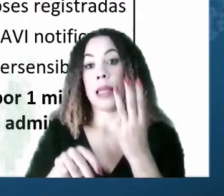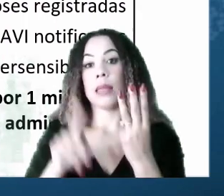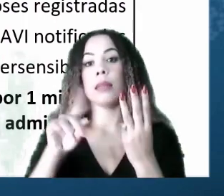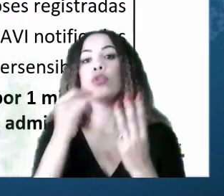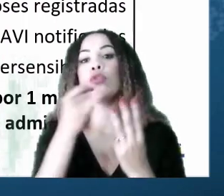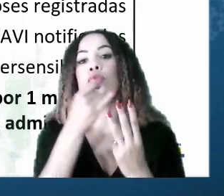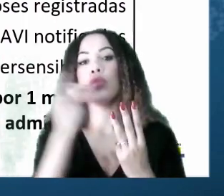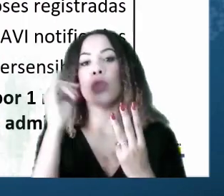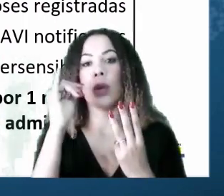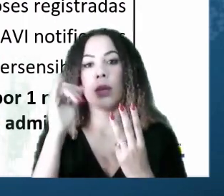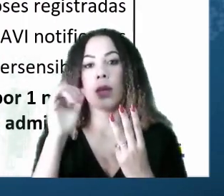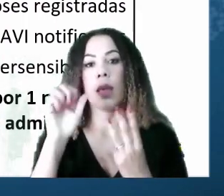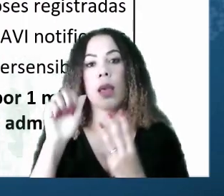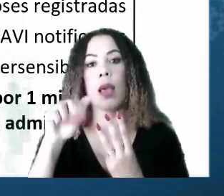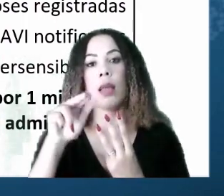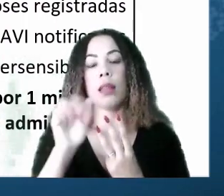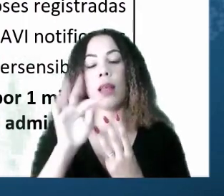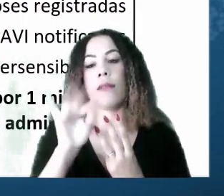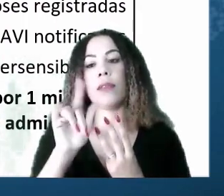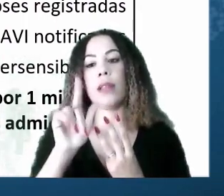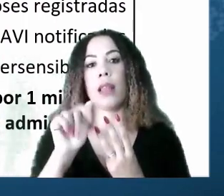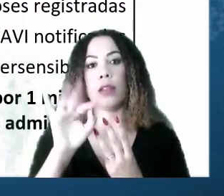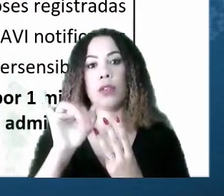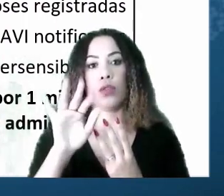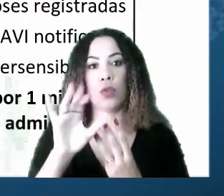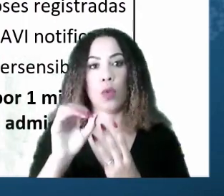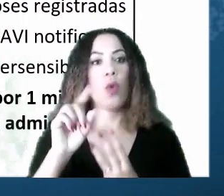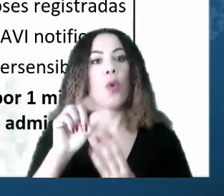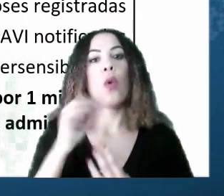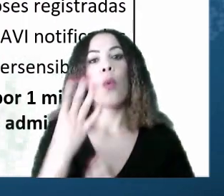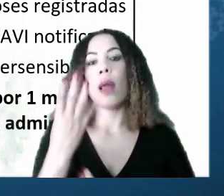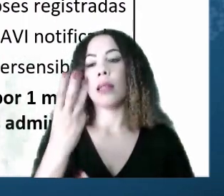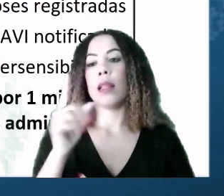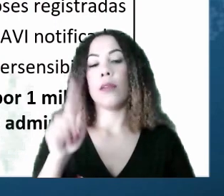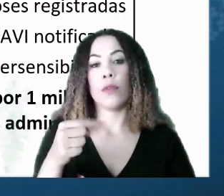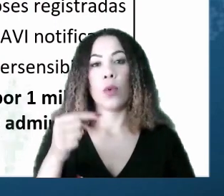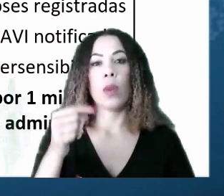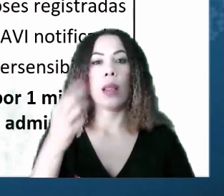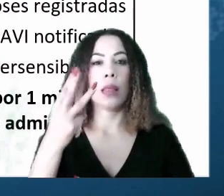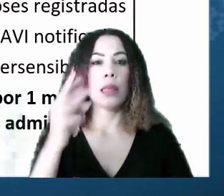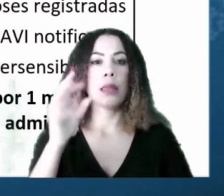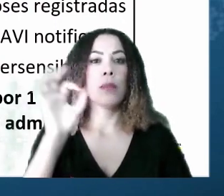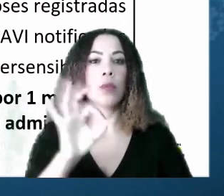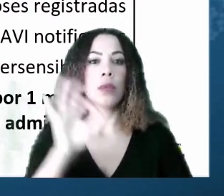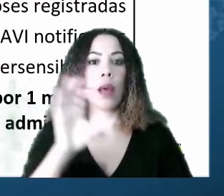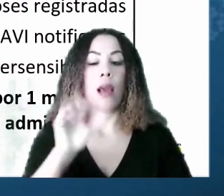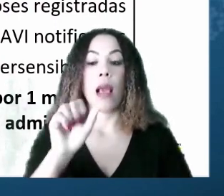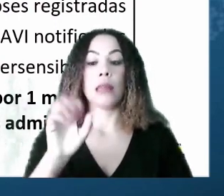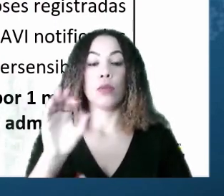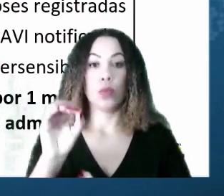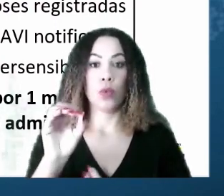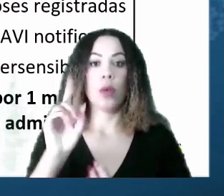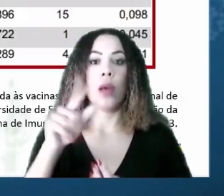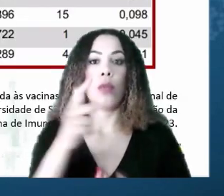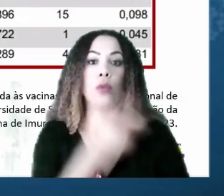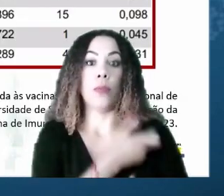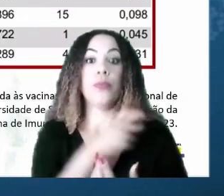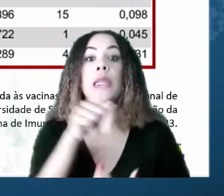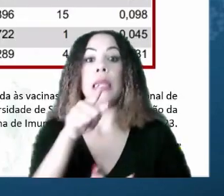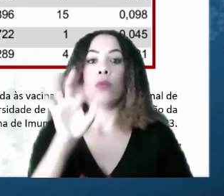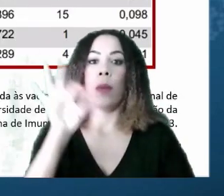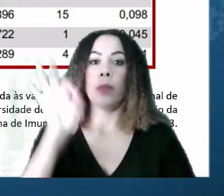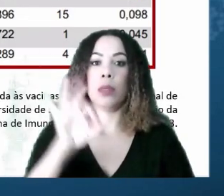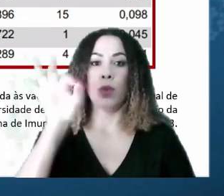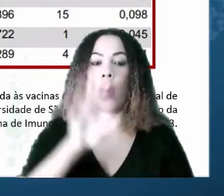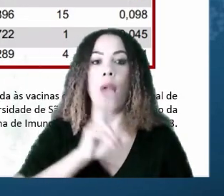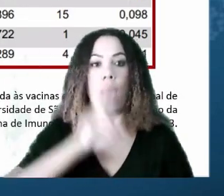dava 43,8 casos por milhão de dose aplicada, e essa é uma taxa alta. Tá? Alta porque